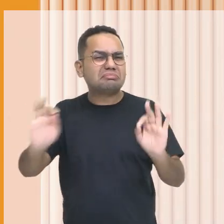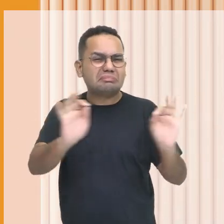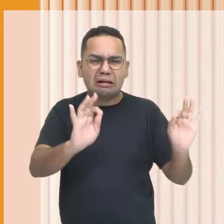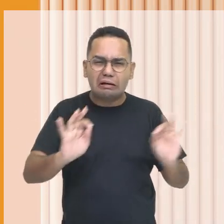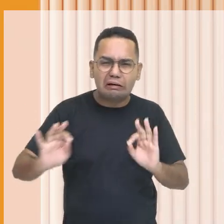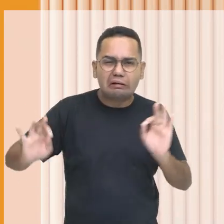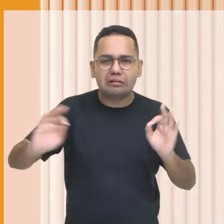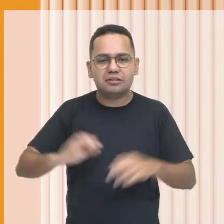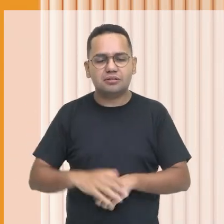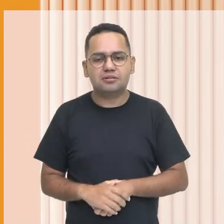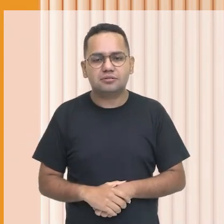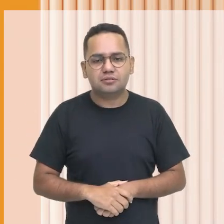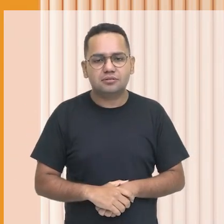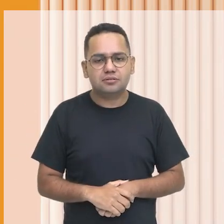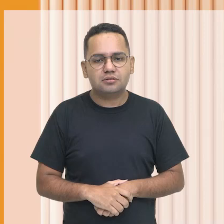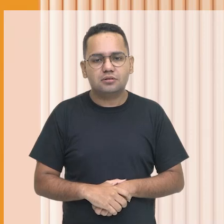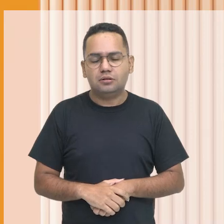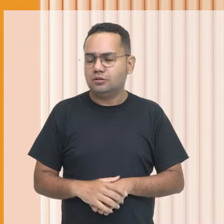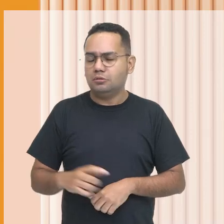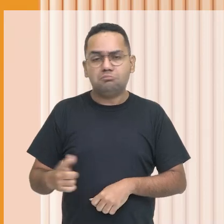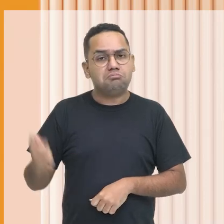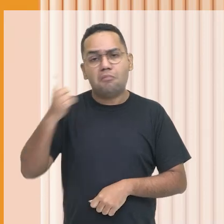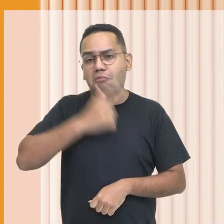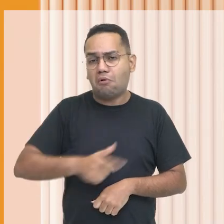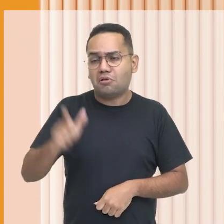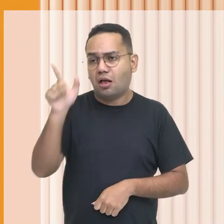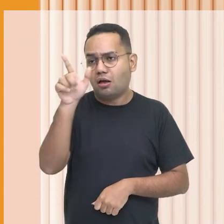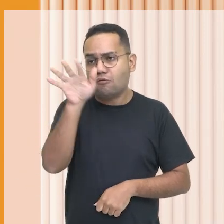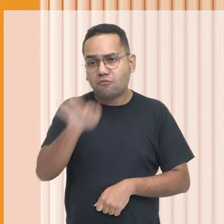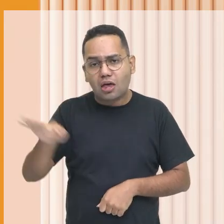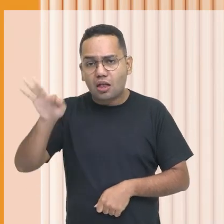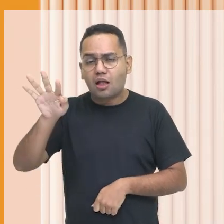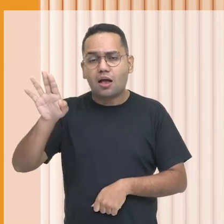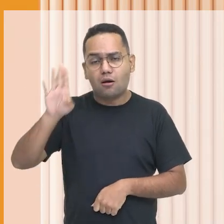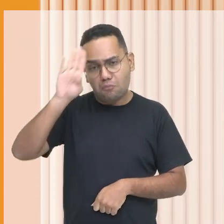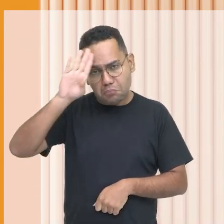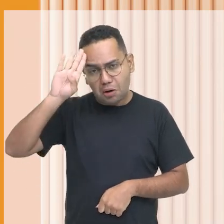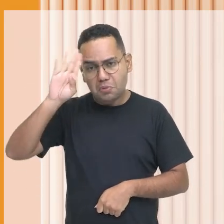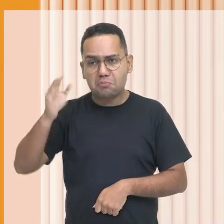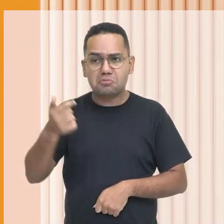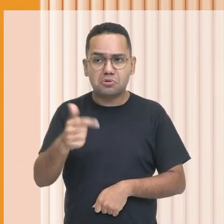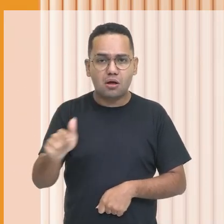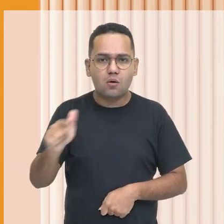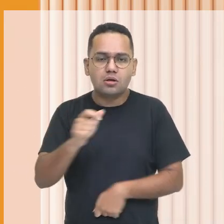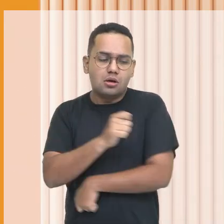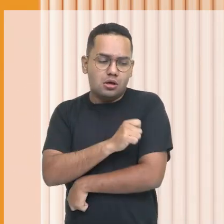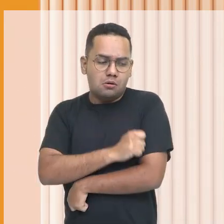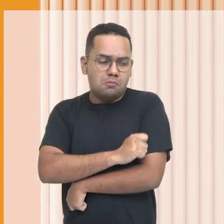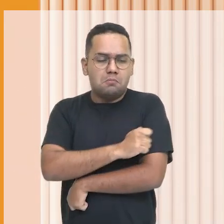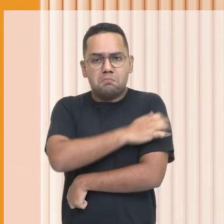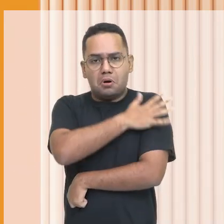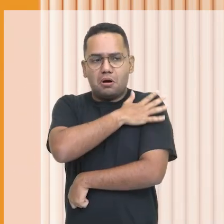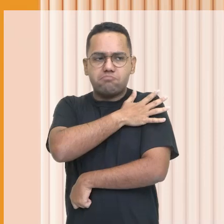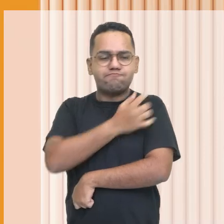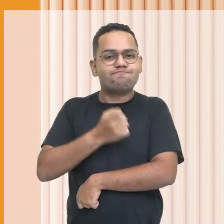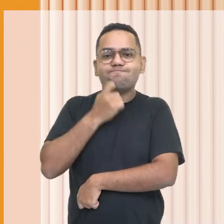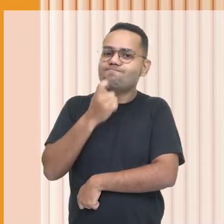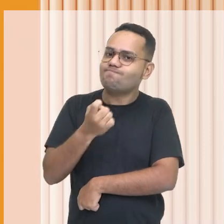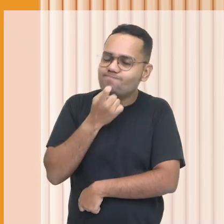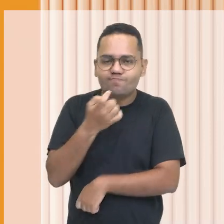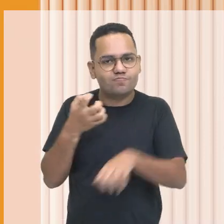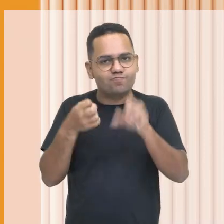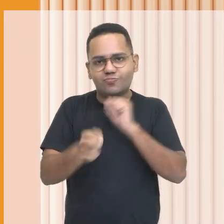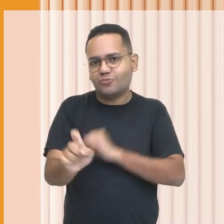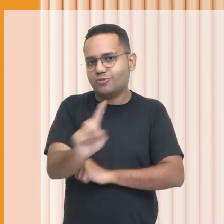não consegue acessar uma universidade, não consegue muitas vezes nem terminar o ensino fundamental, não tem acesso a